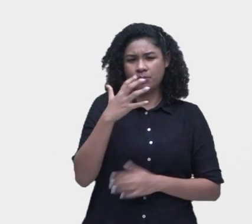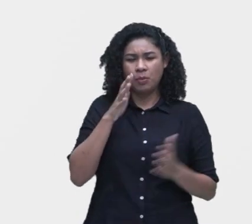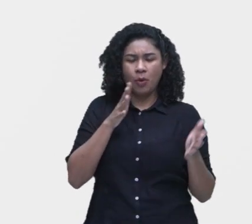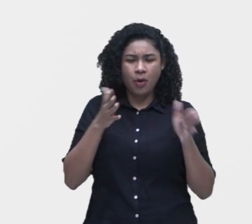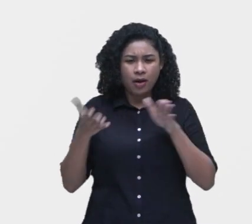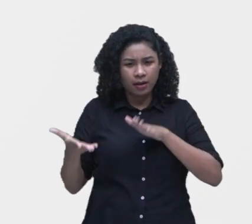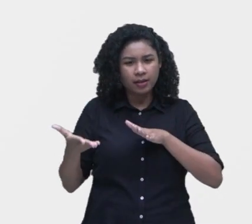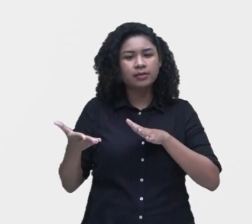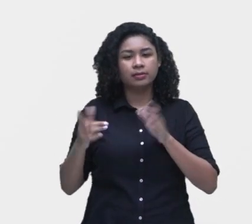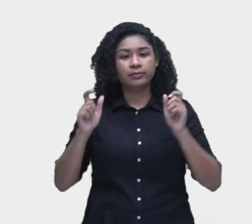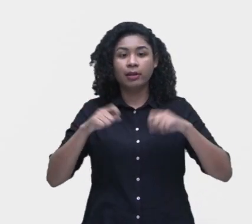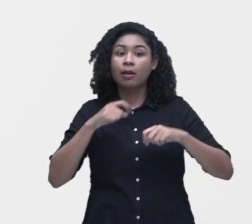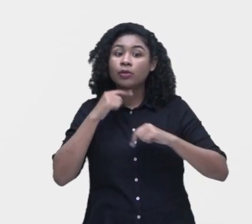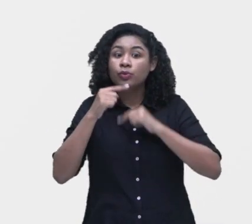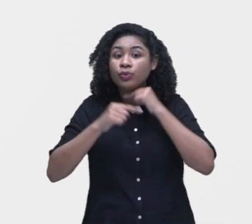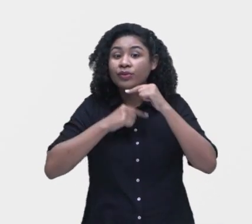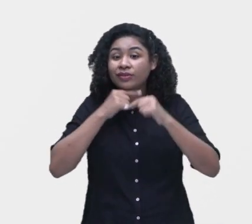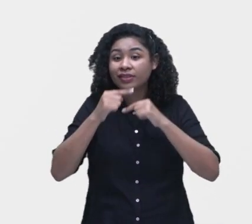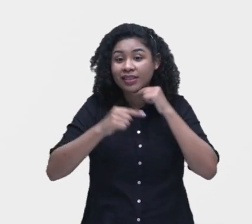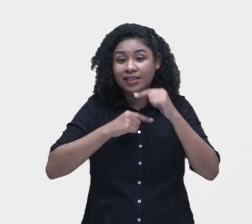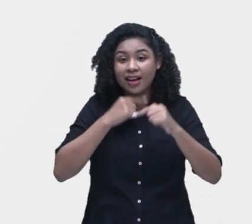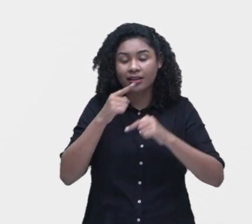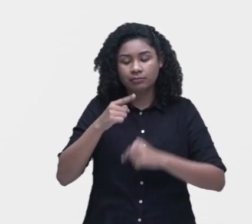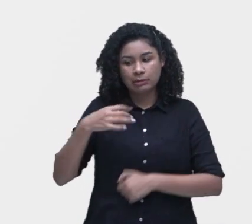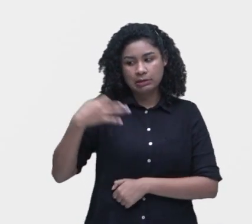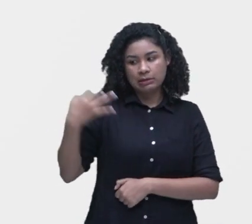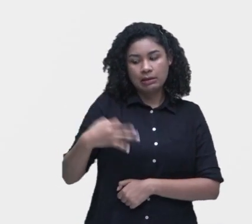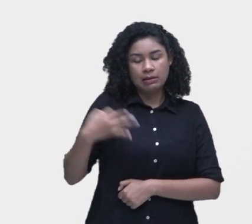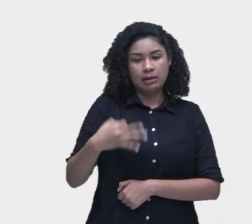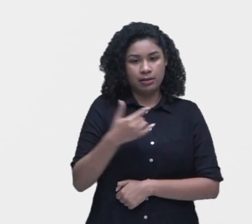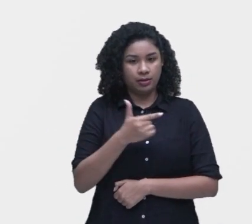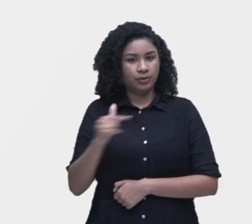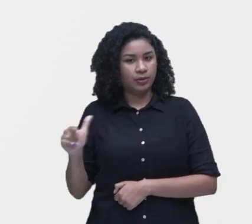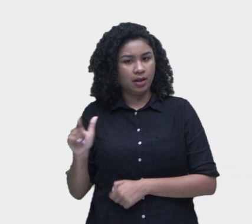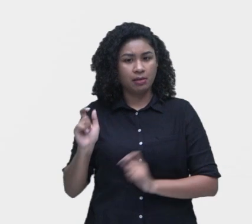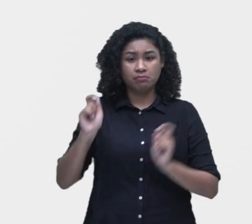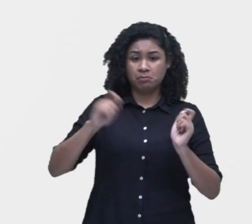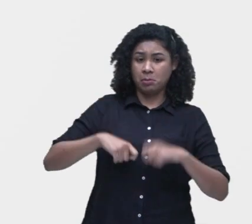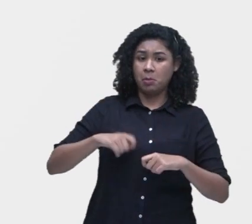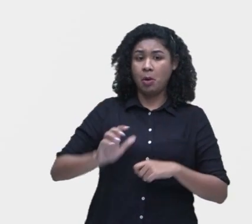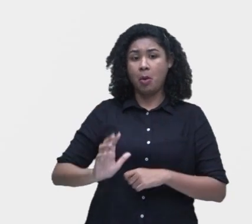que expressa a incerteza, a possibilidade de algo vir.